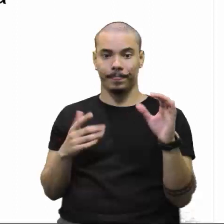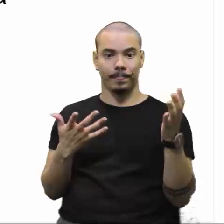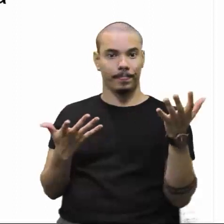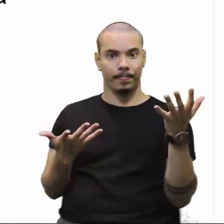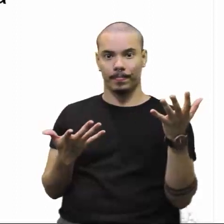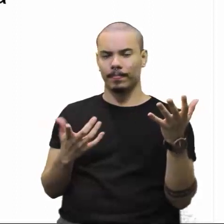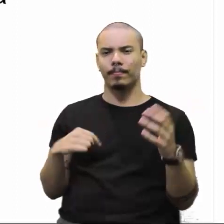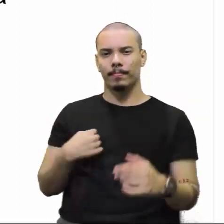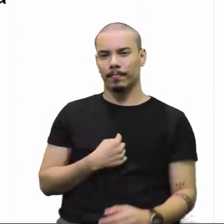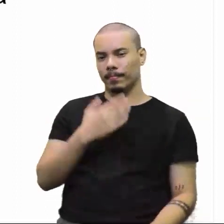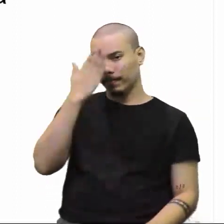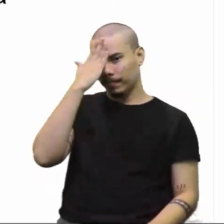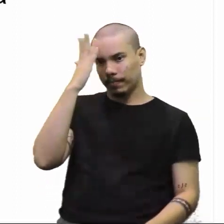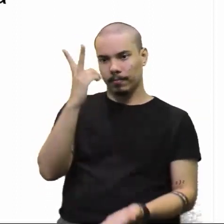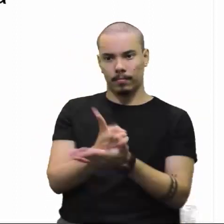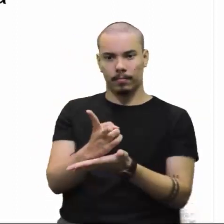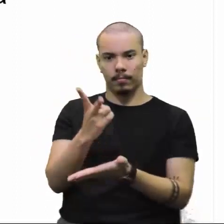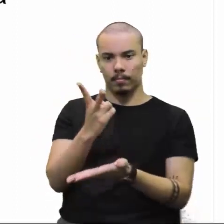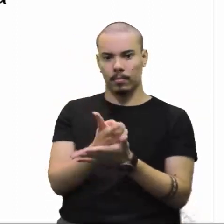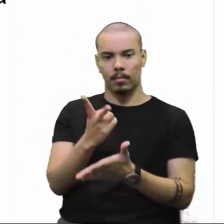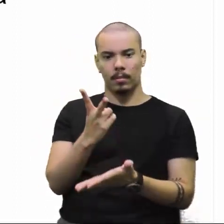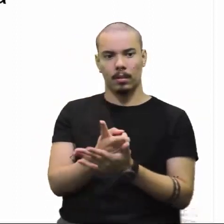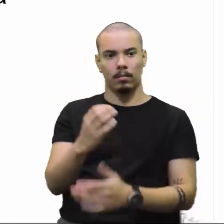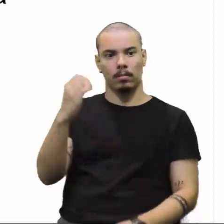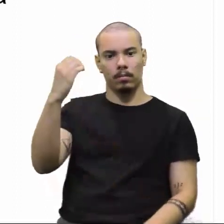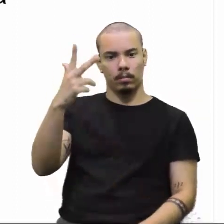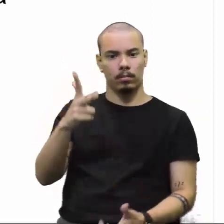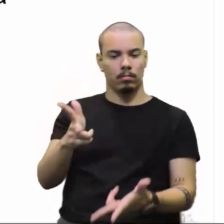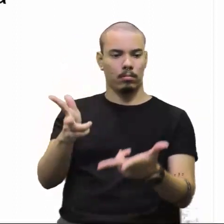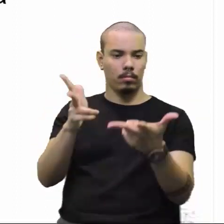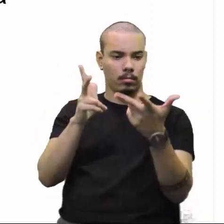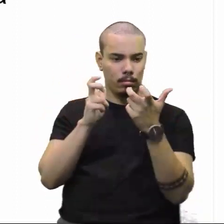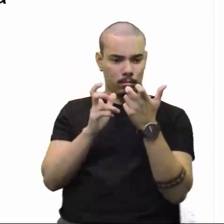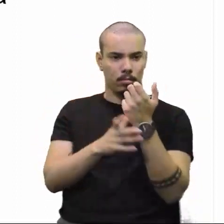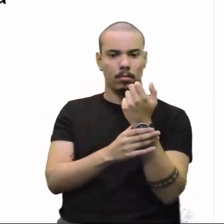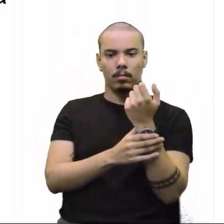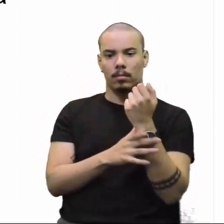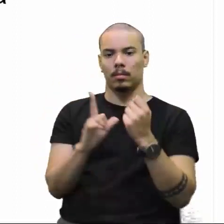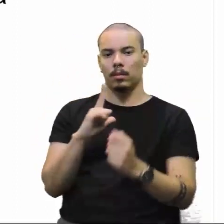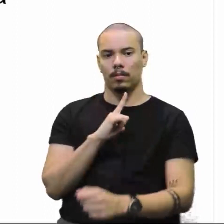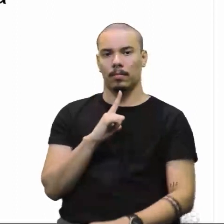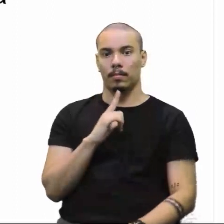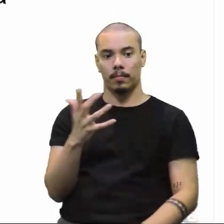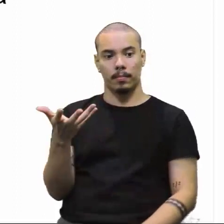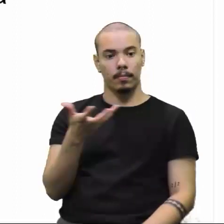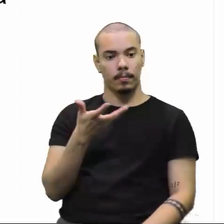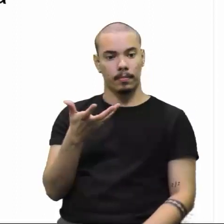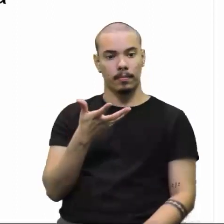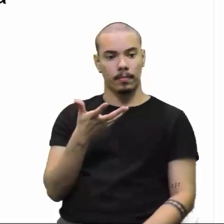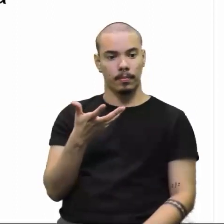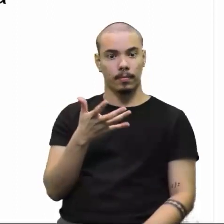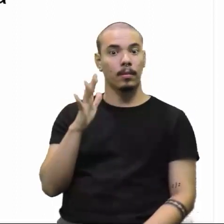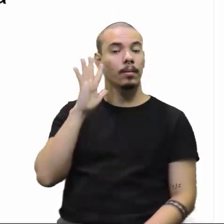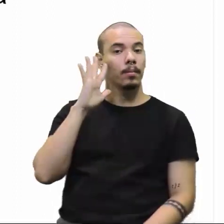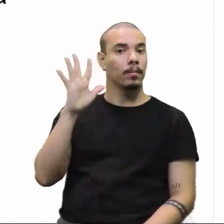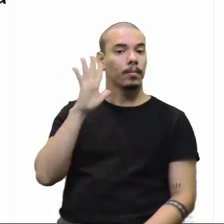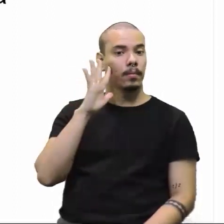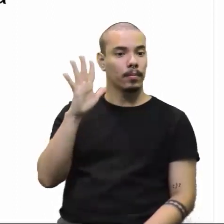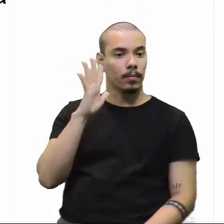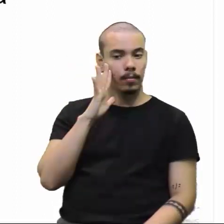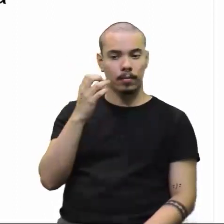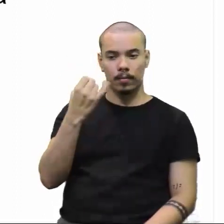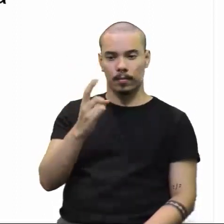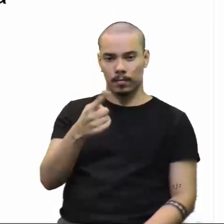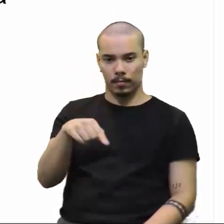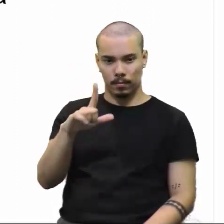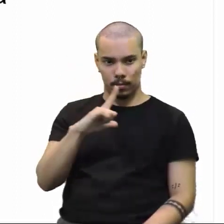se fosse uma constante, né? A luz percebida pelo piloto teria velocidade. Então, imagina, se você